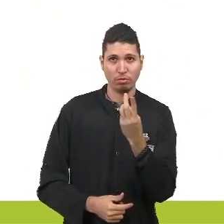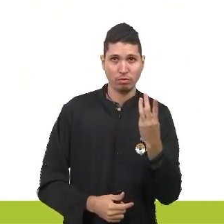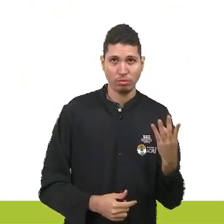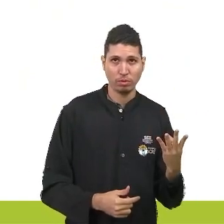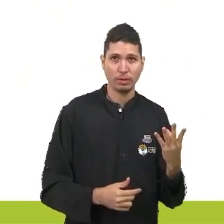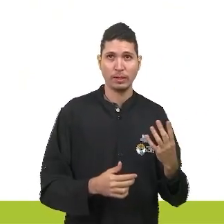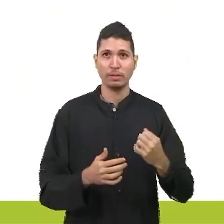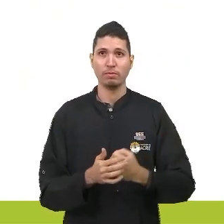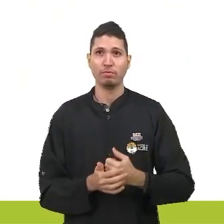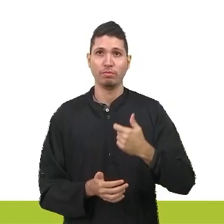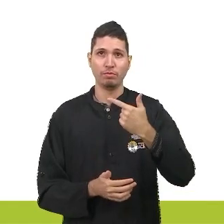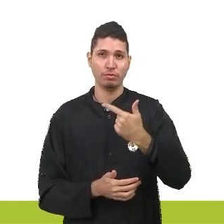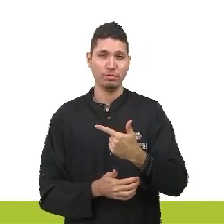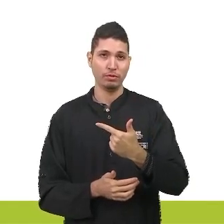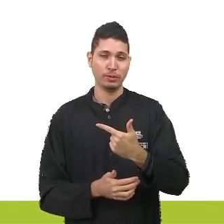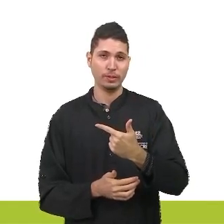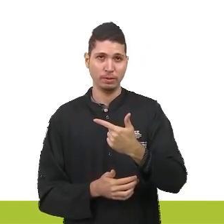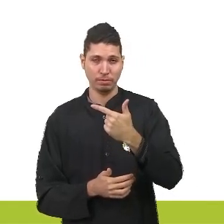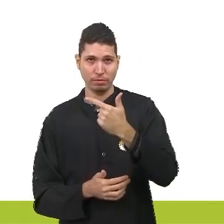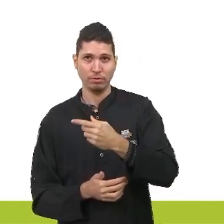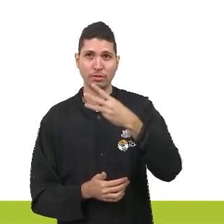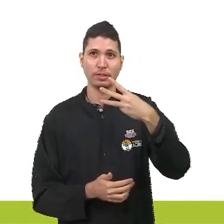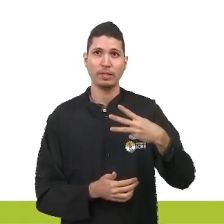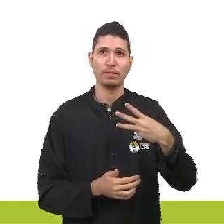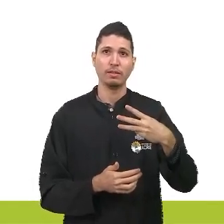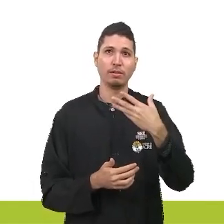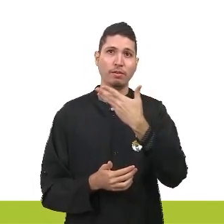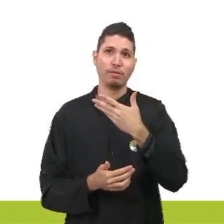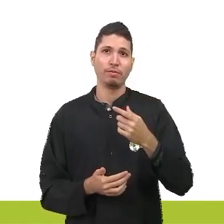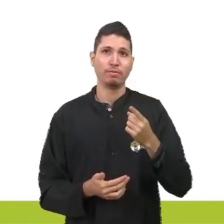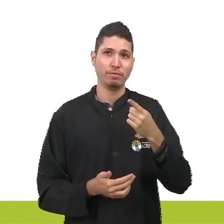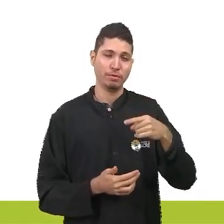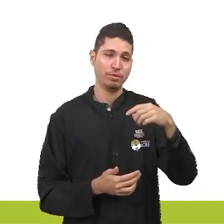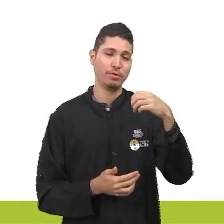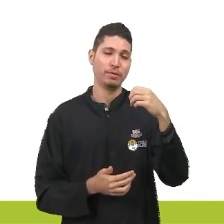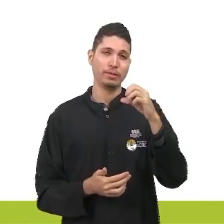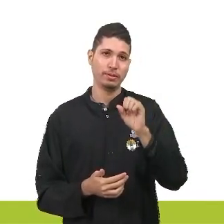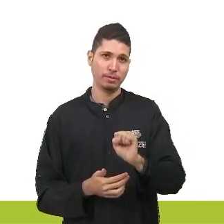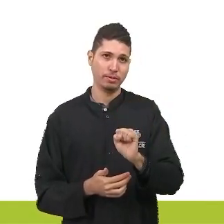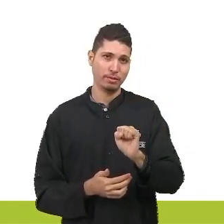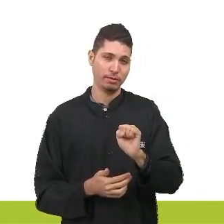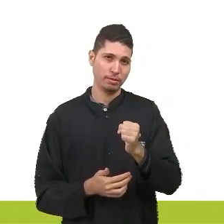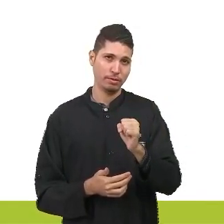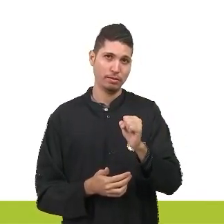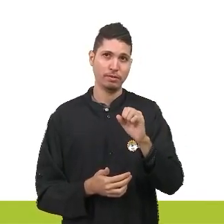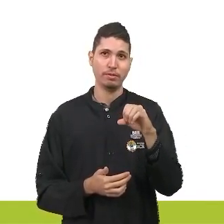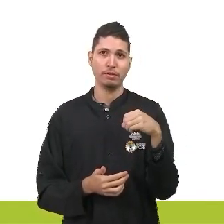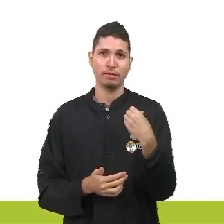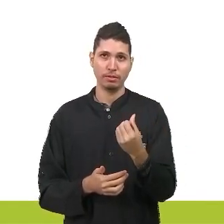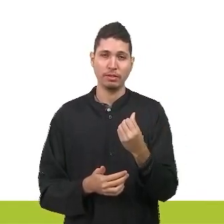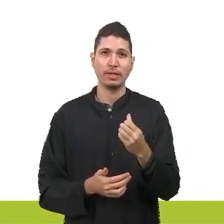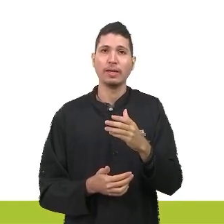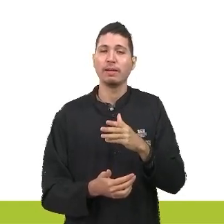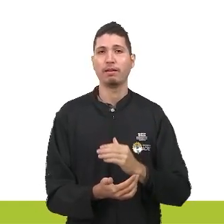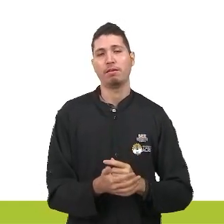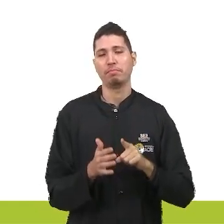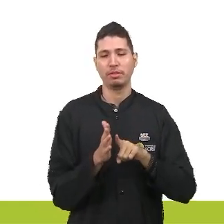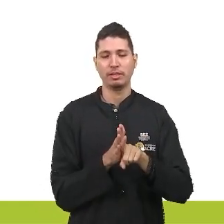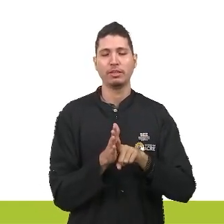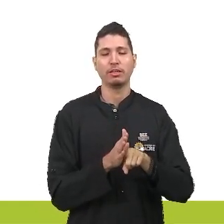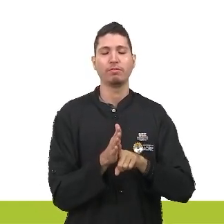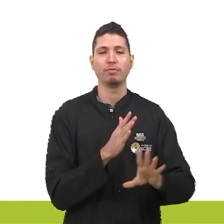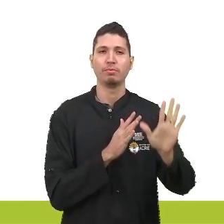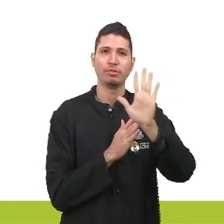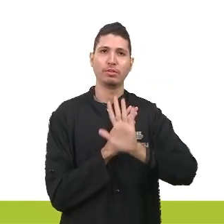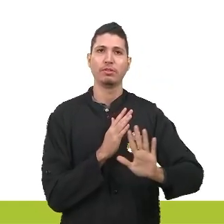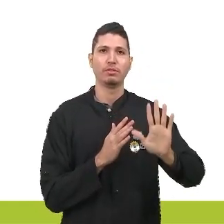quadrados. 23,86 habitantes por quilômetros quadrados, tá? Isso aqui é estudado de uma forma geral o território brasileiro. Então,